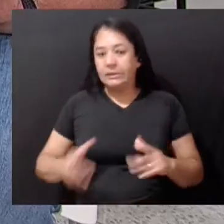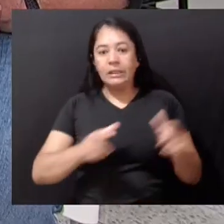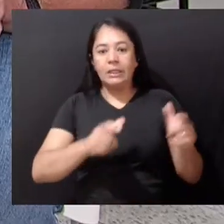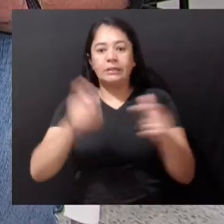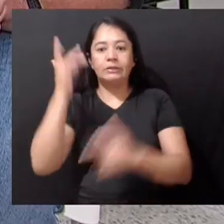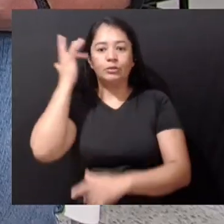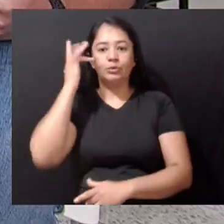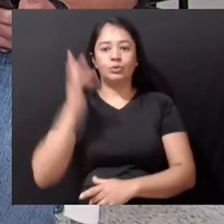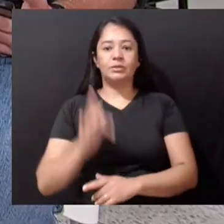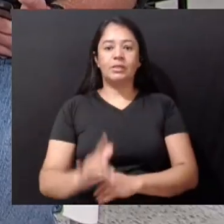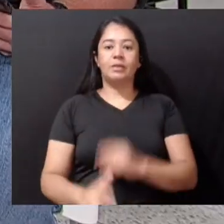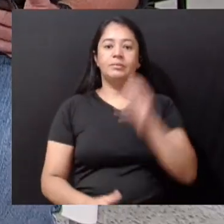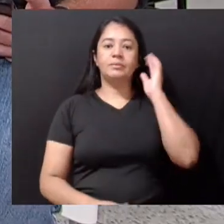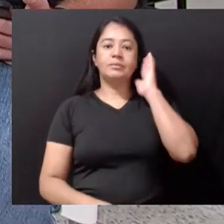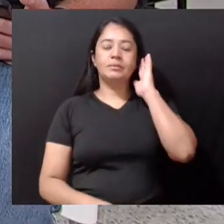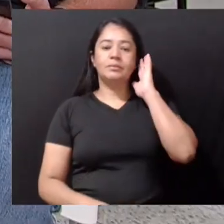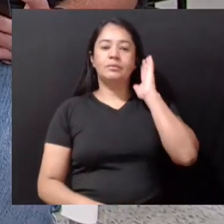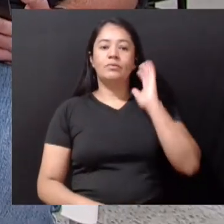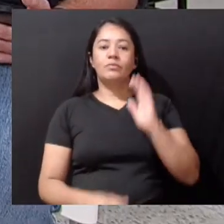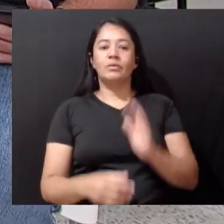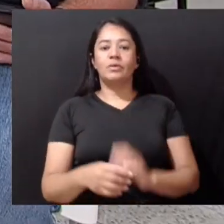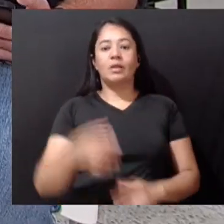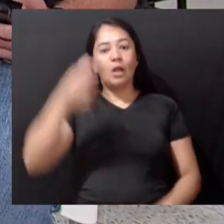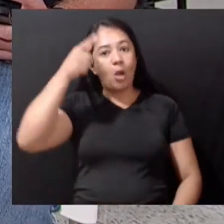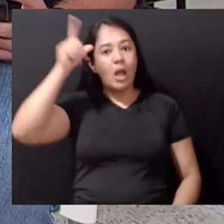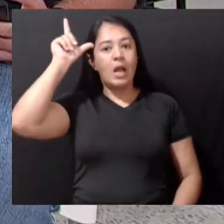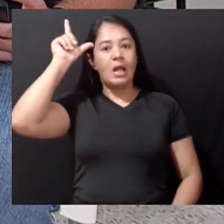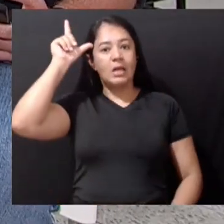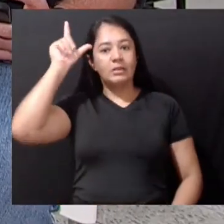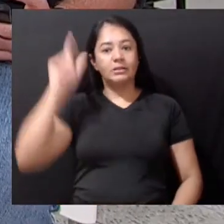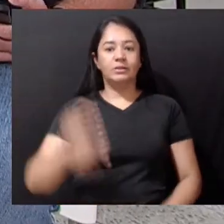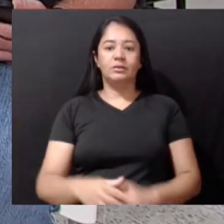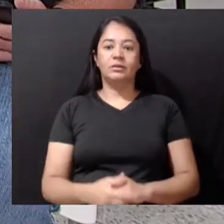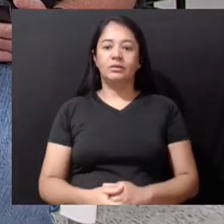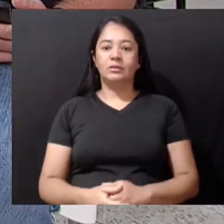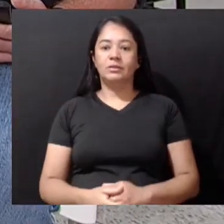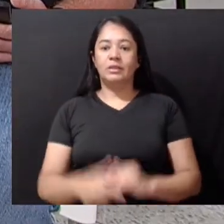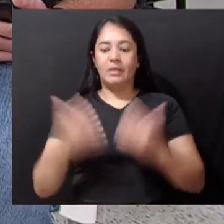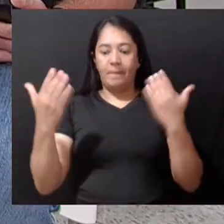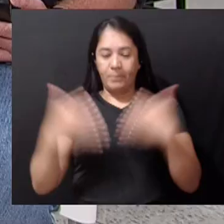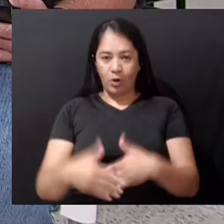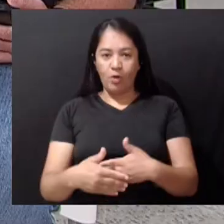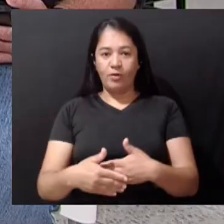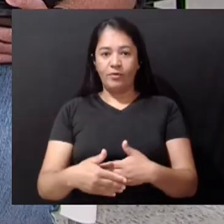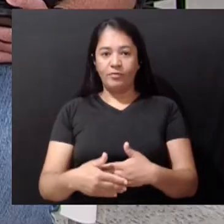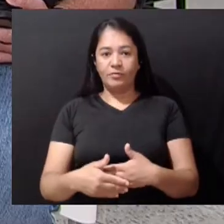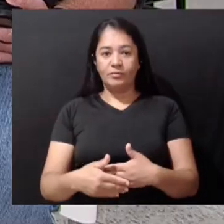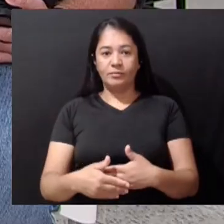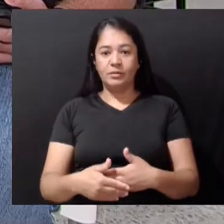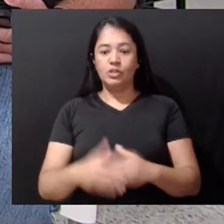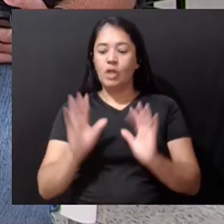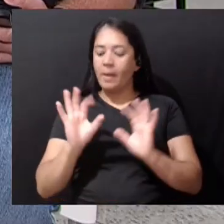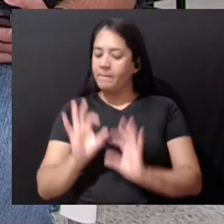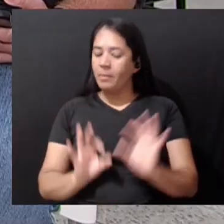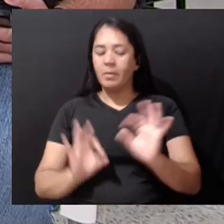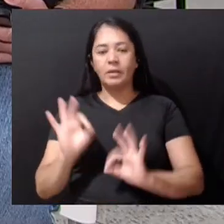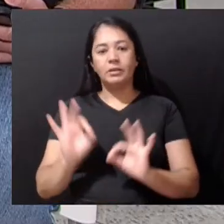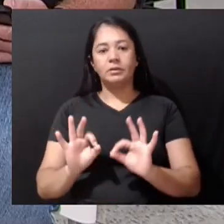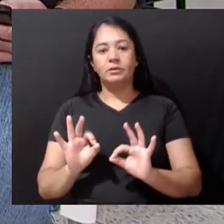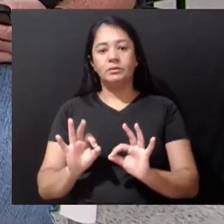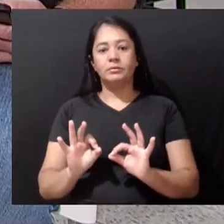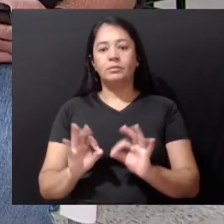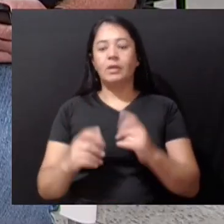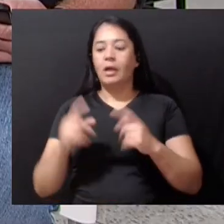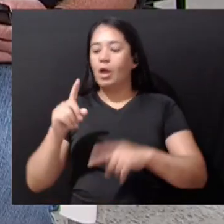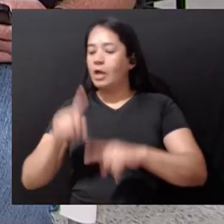exatamente. Então, os dias que antecedem até o dia da prova, eles são dias de preparação, né? O kit tem que estar sempre preparado e